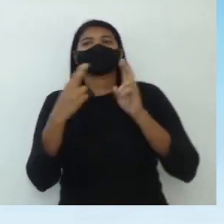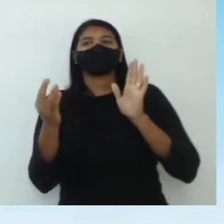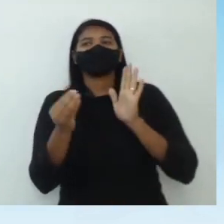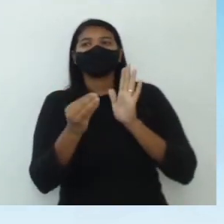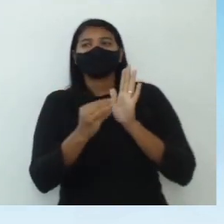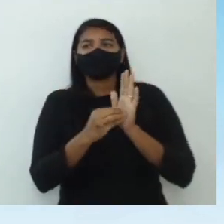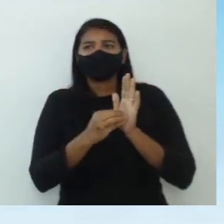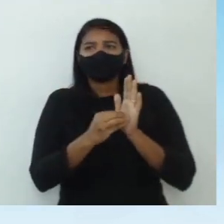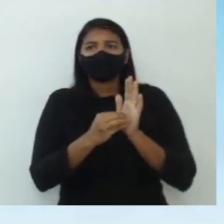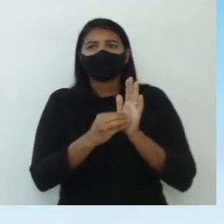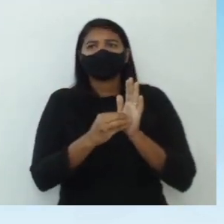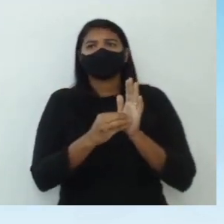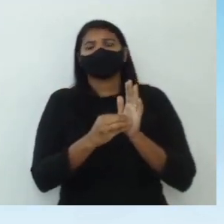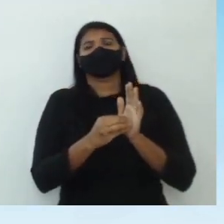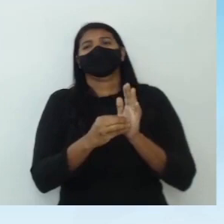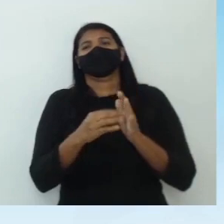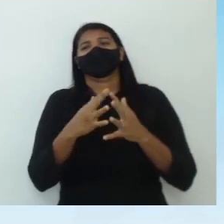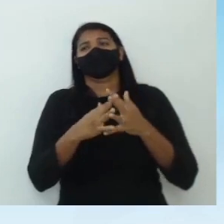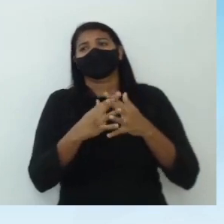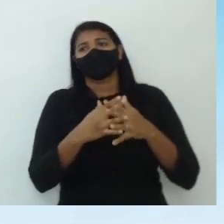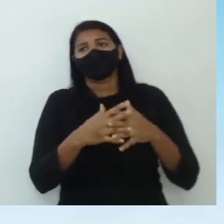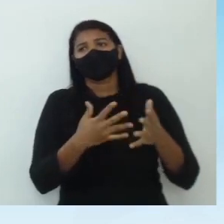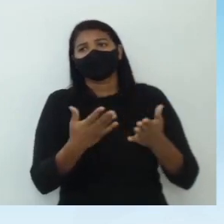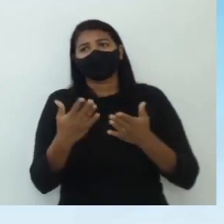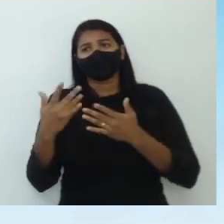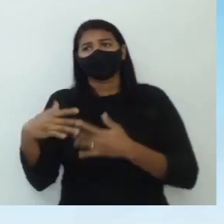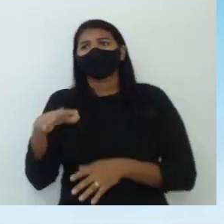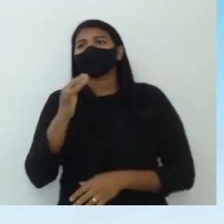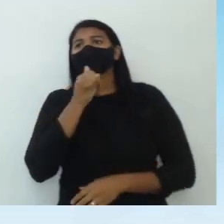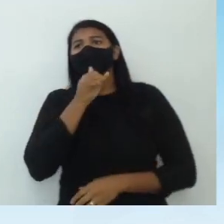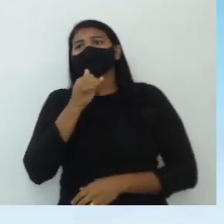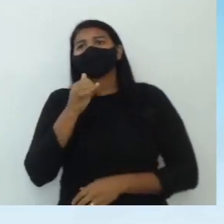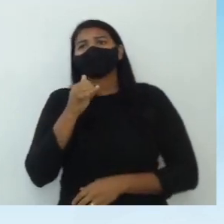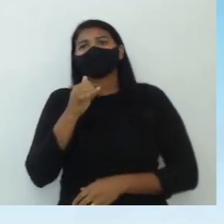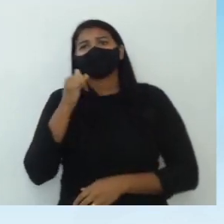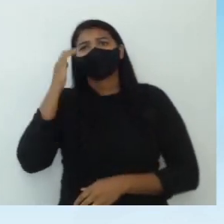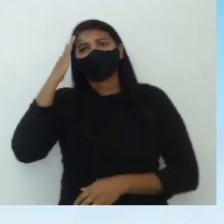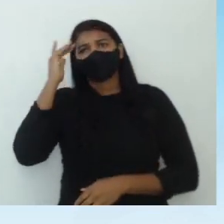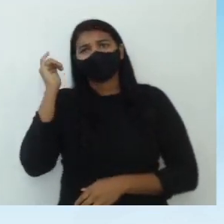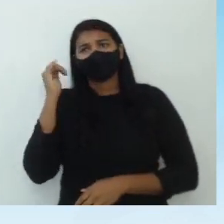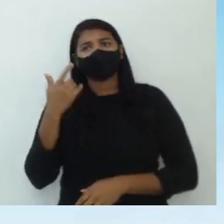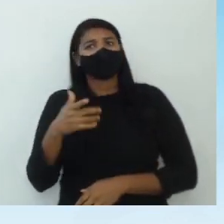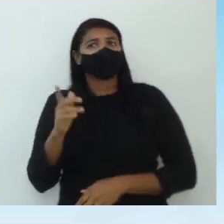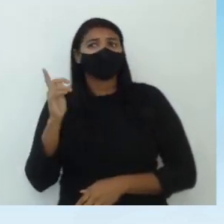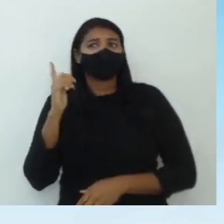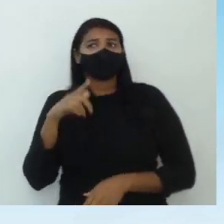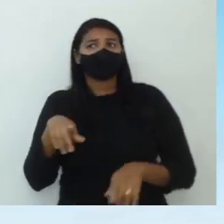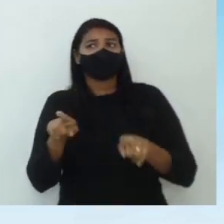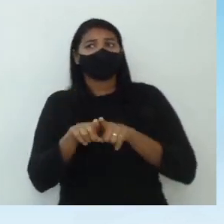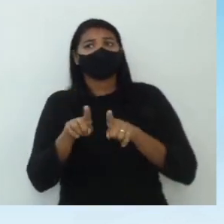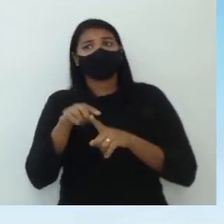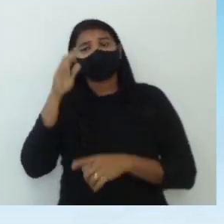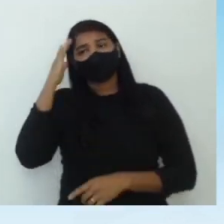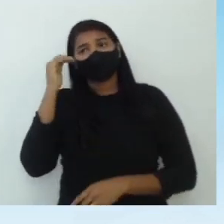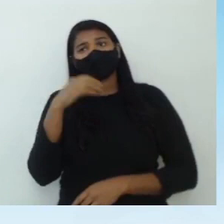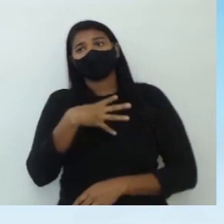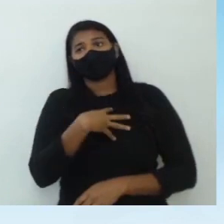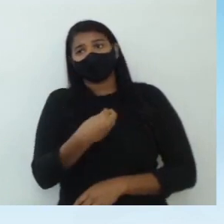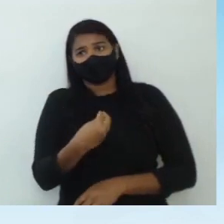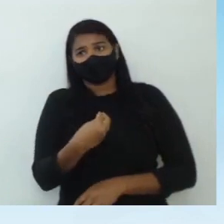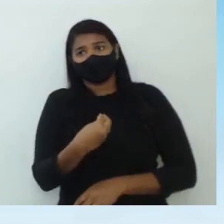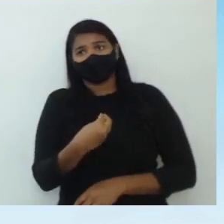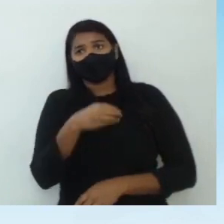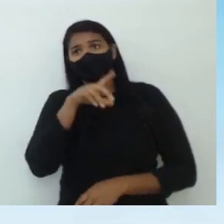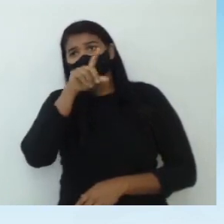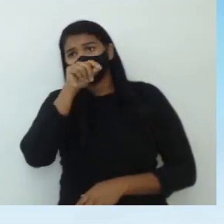é muito complicada. Então, por exemplo, eu descobri que eles não conseguem reconhecer os filhotes dele.